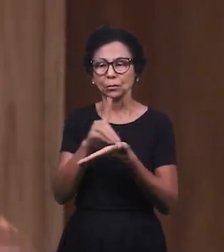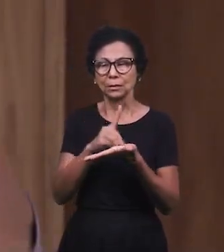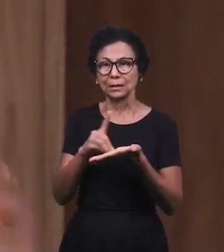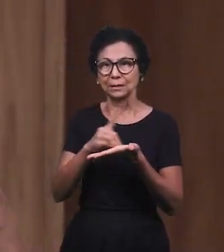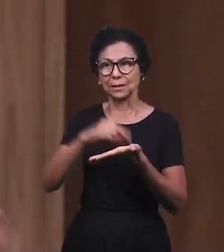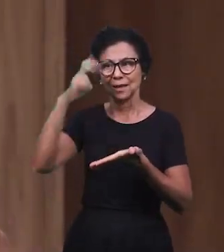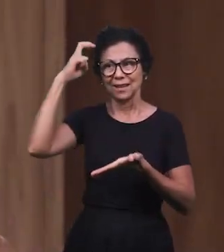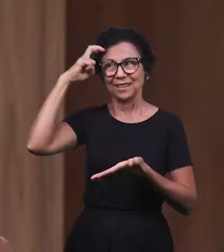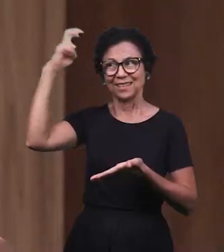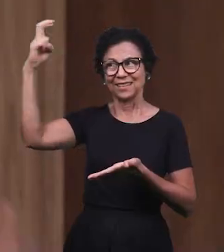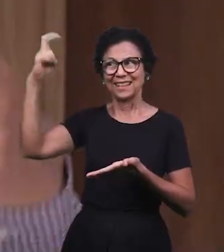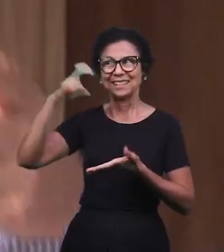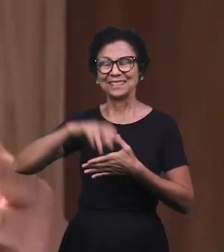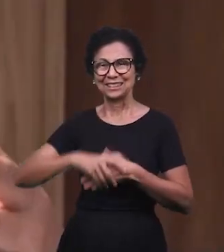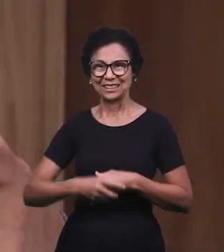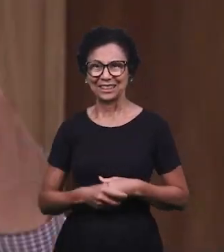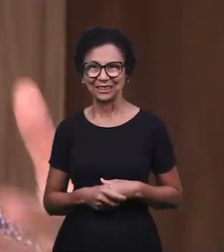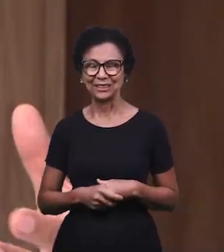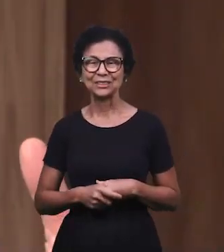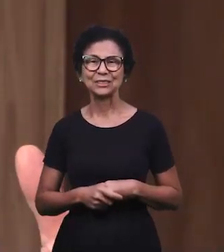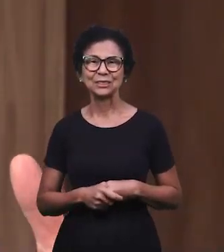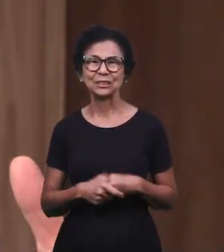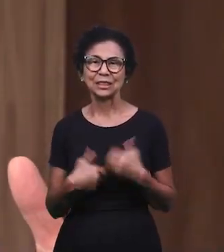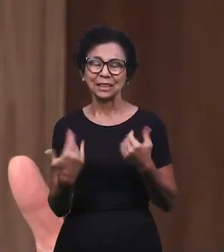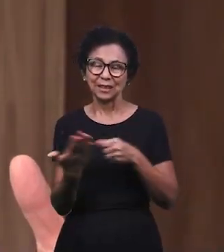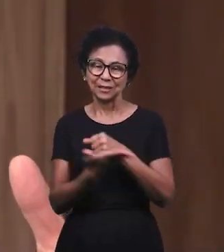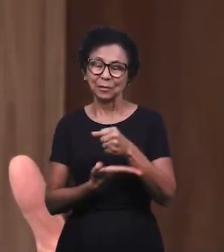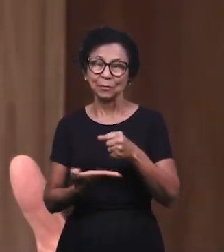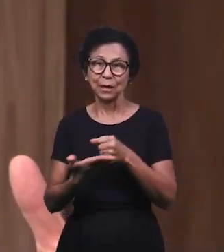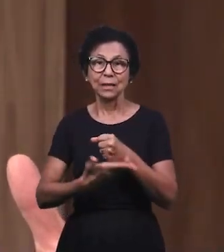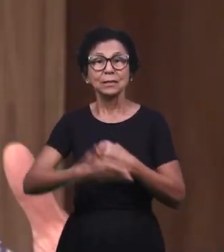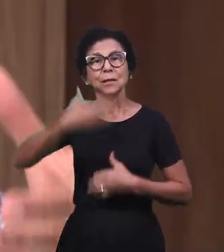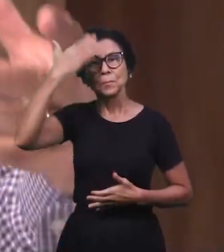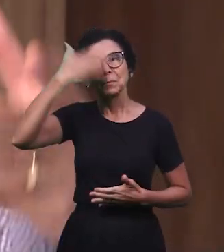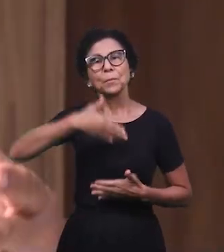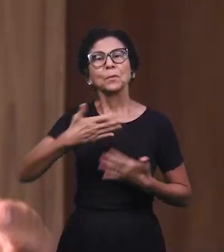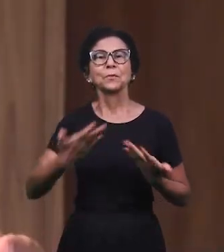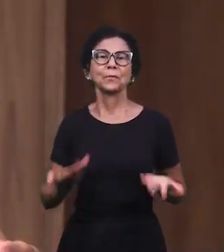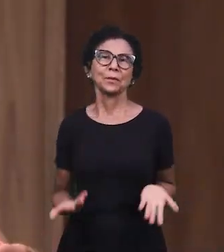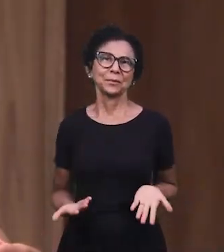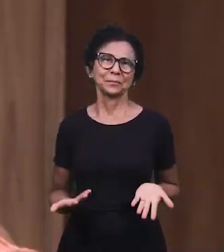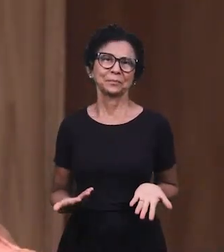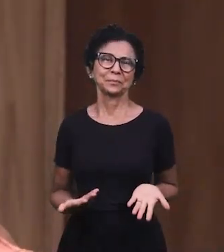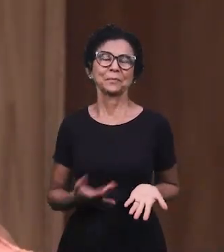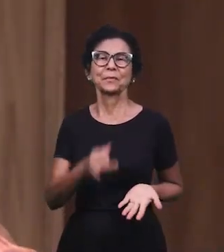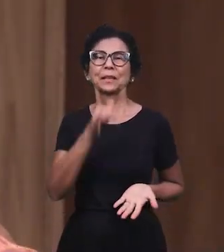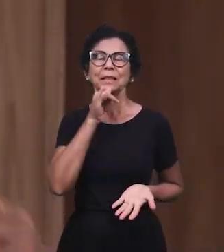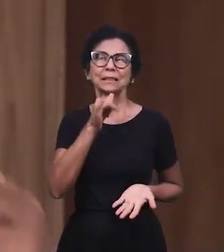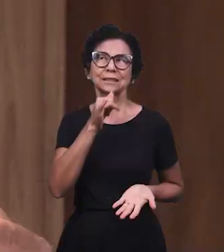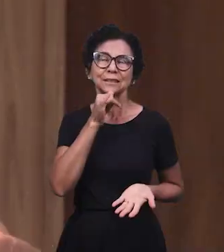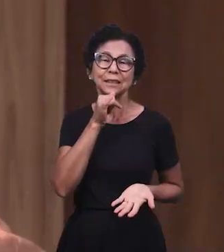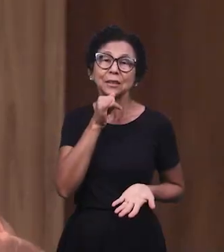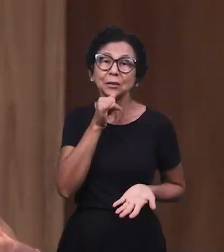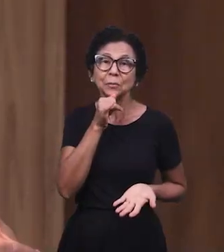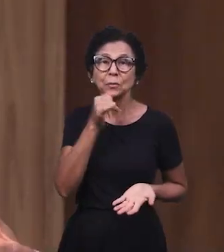nasceu exatamente com base na evidência. Né? Uma evidência